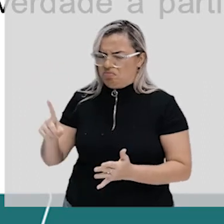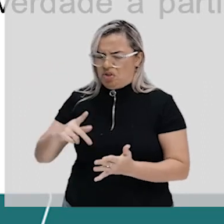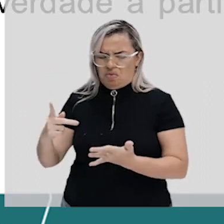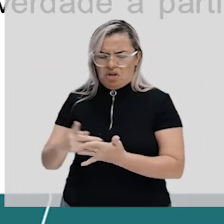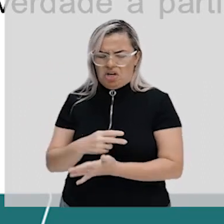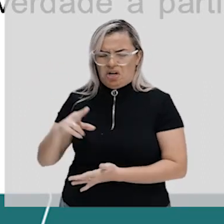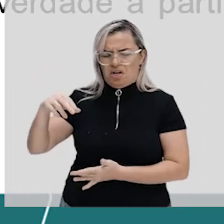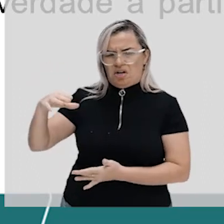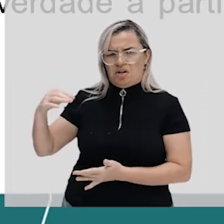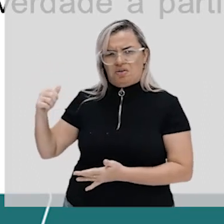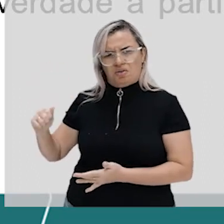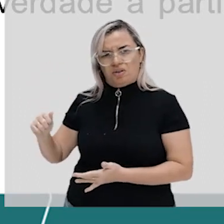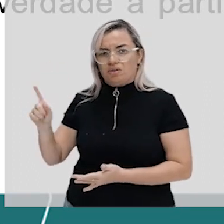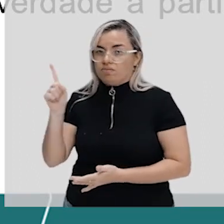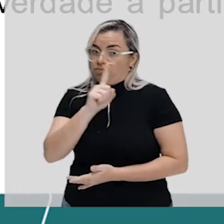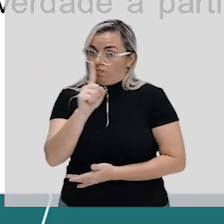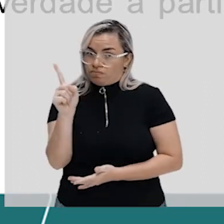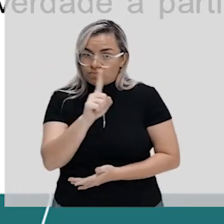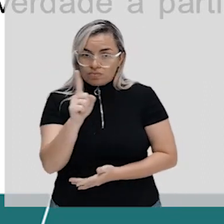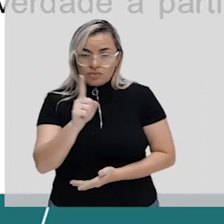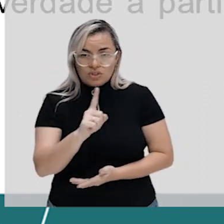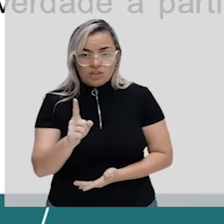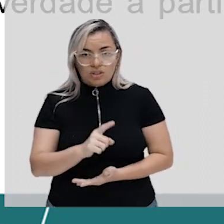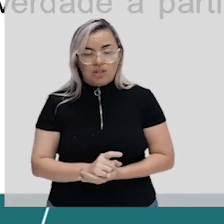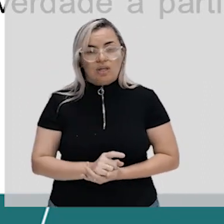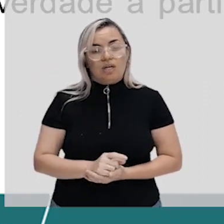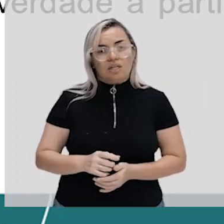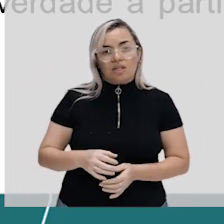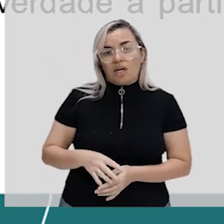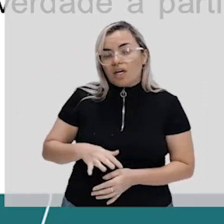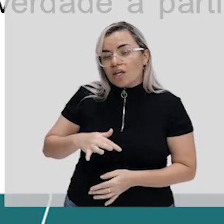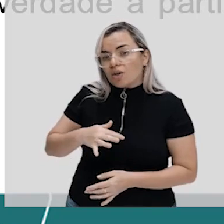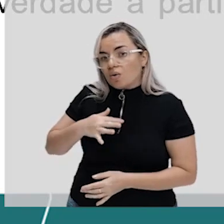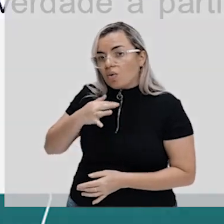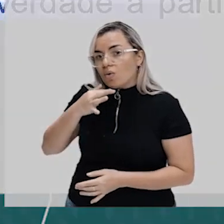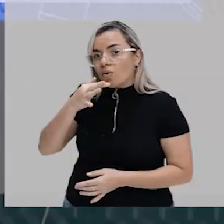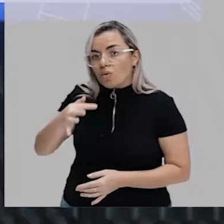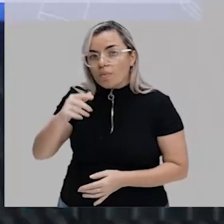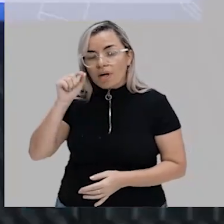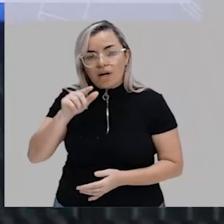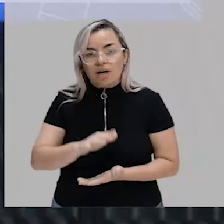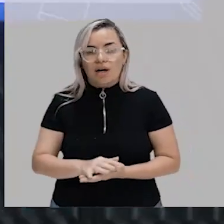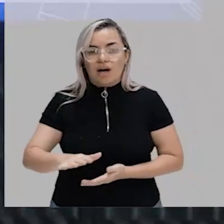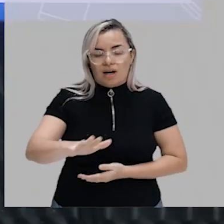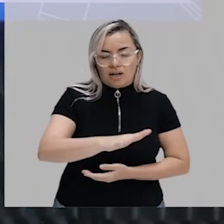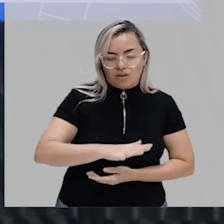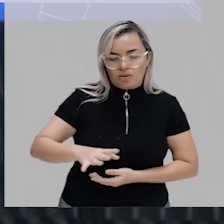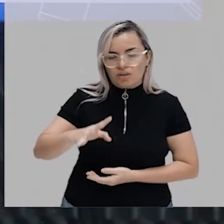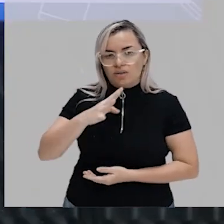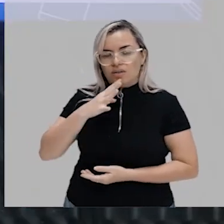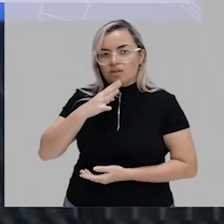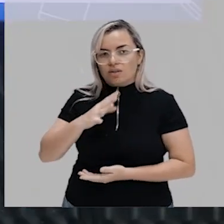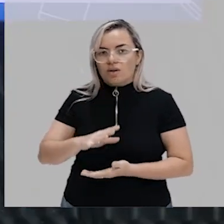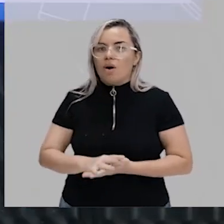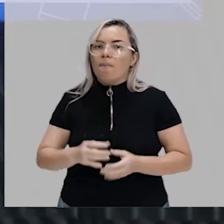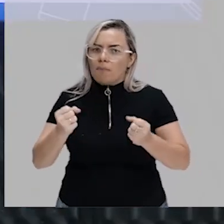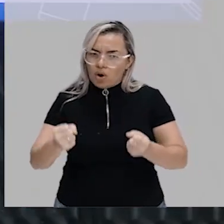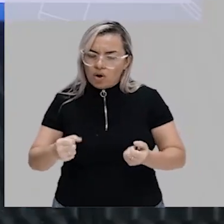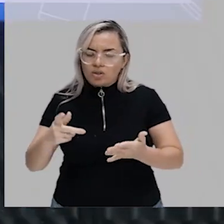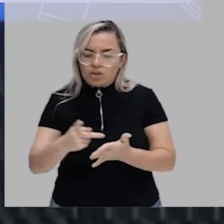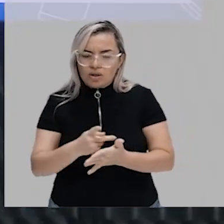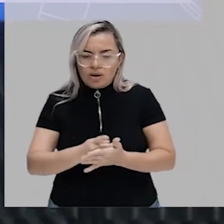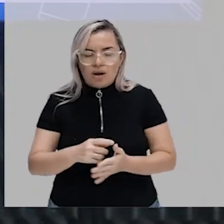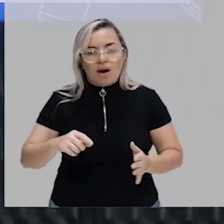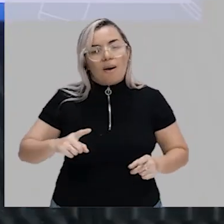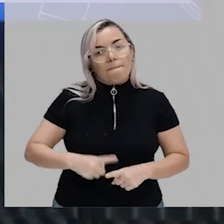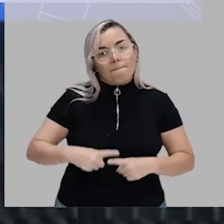do conhecimento é infalível. Mas como a ciência tem uma preocupação com o método, ela tem uma preocupação em reduzir os